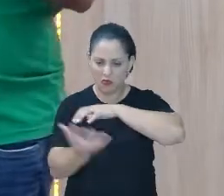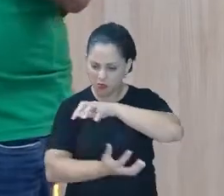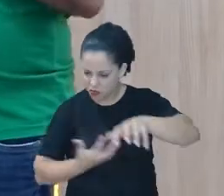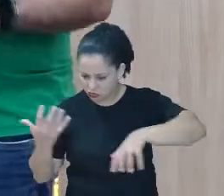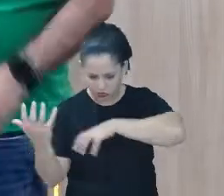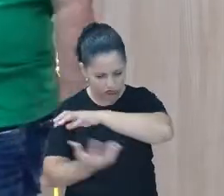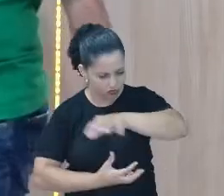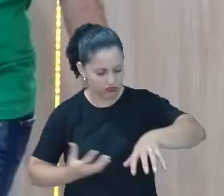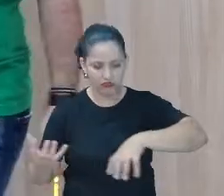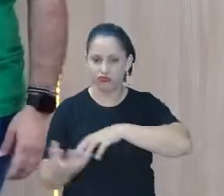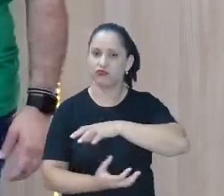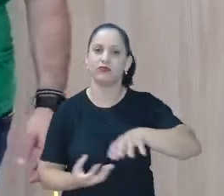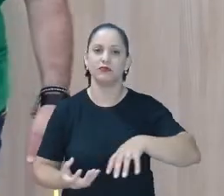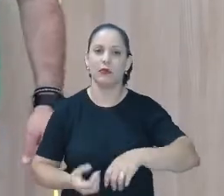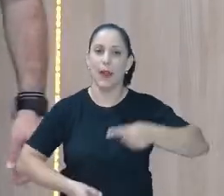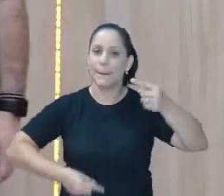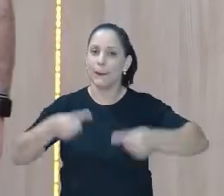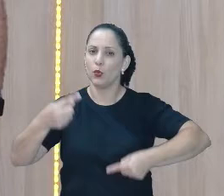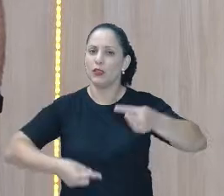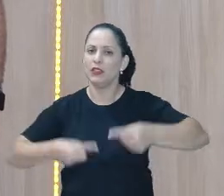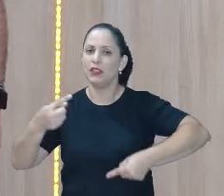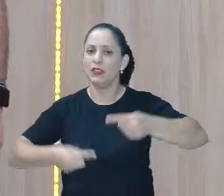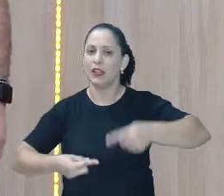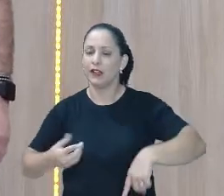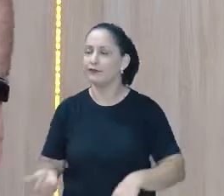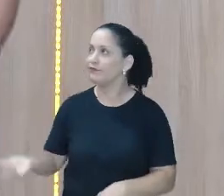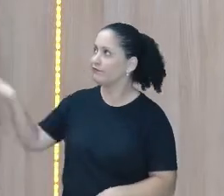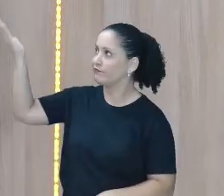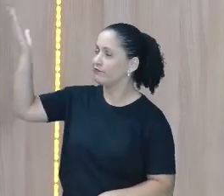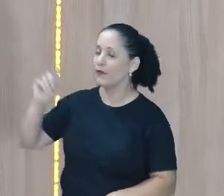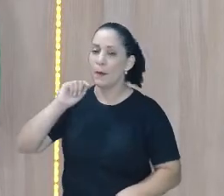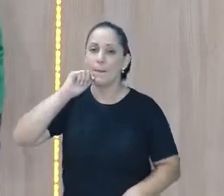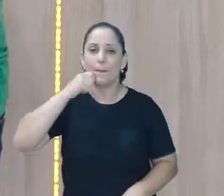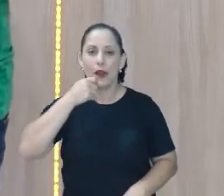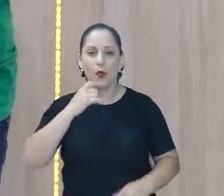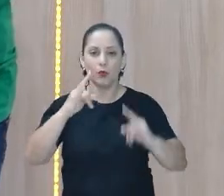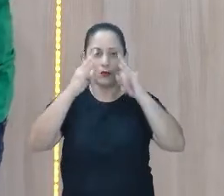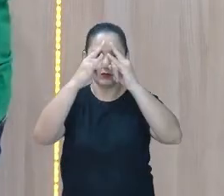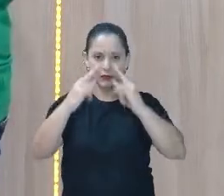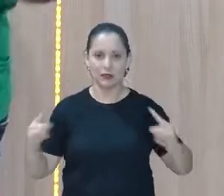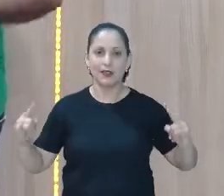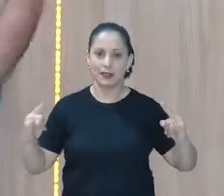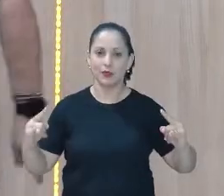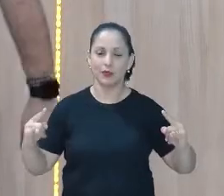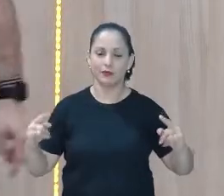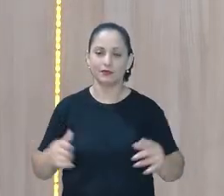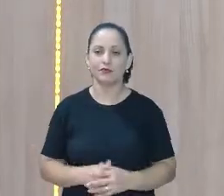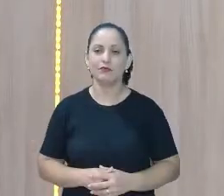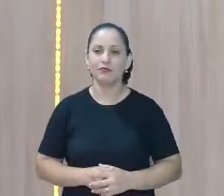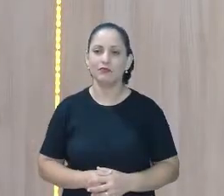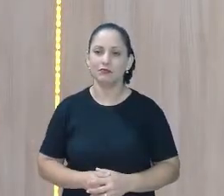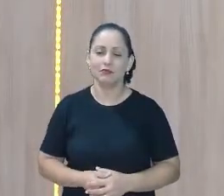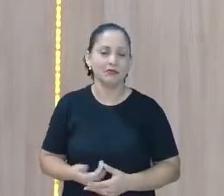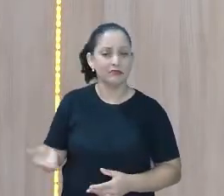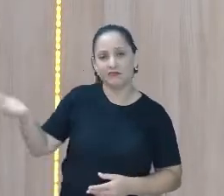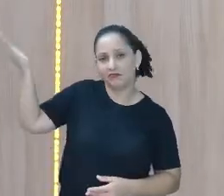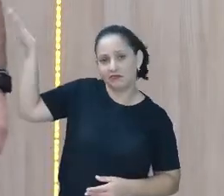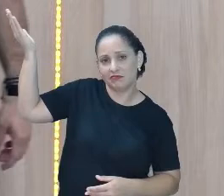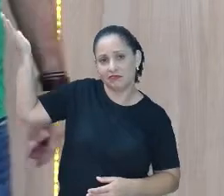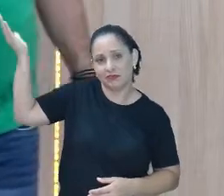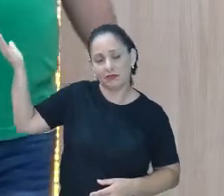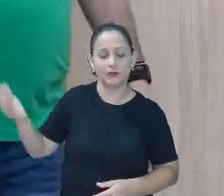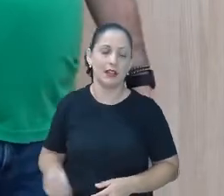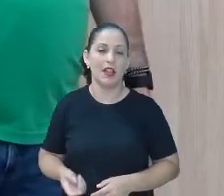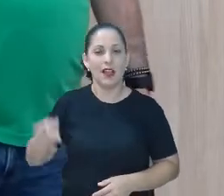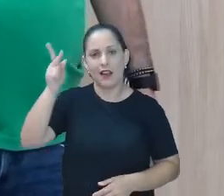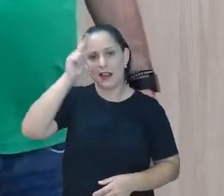políticas foi a política do pão e circo, que consistia basicamente nisso aqui mesmo, né? Então,